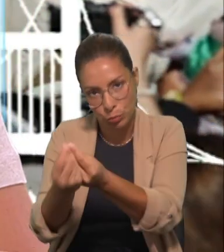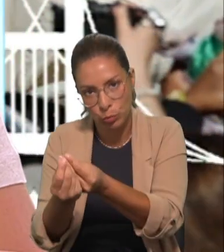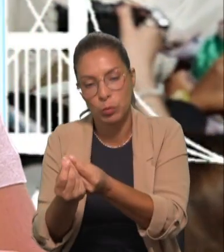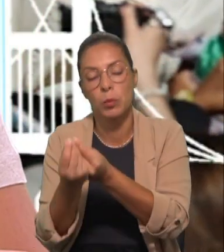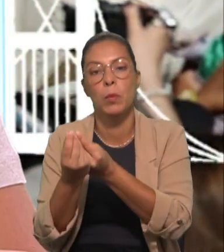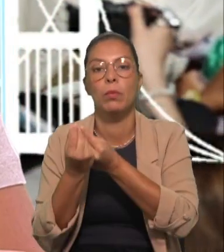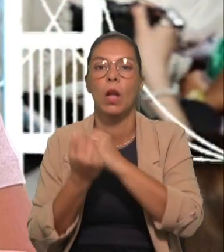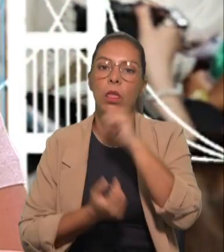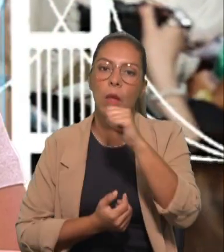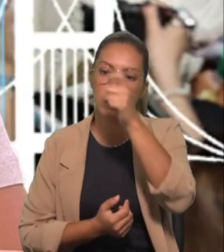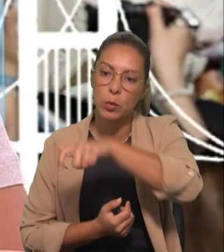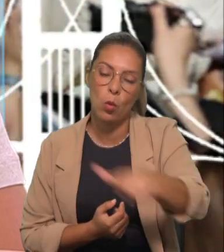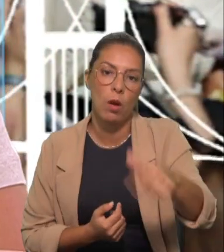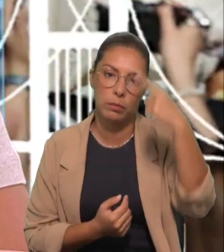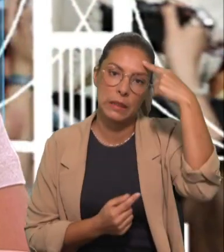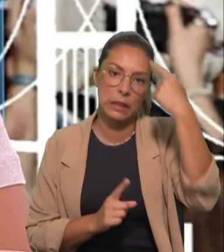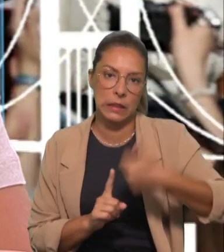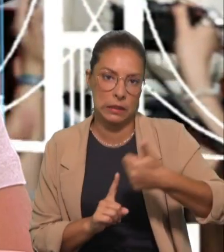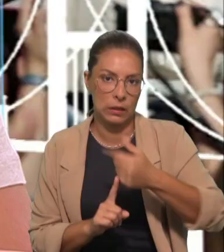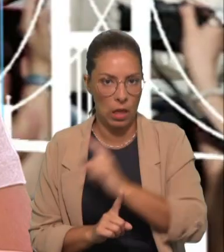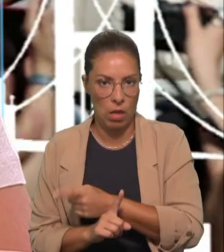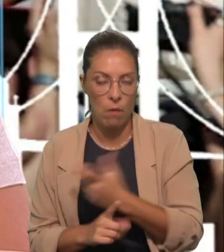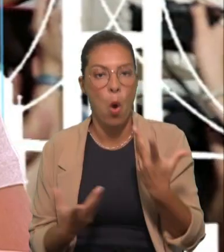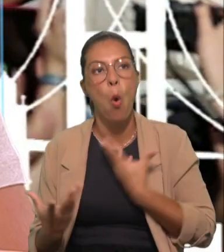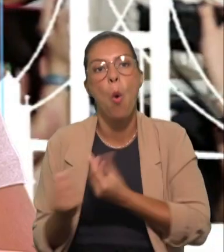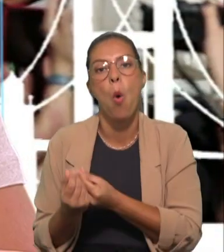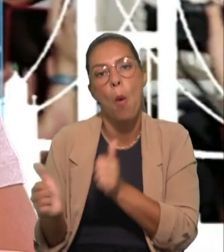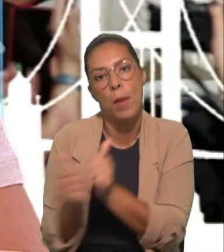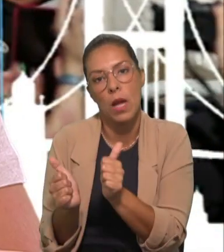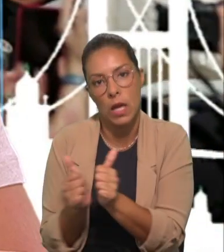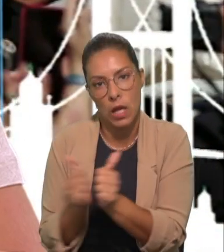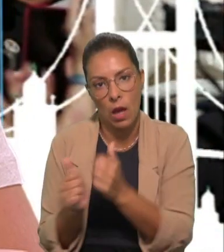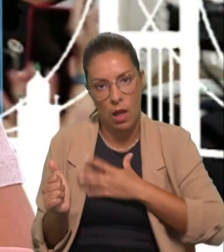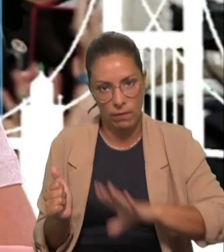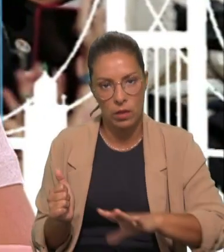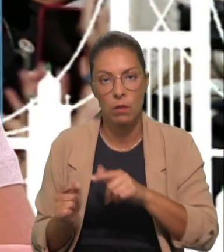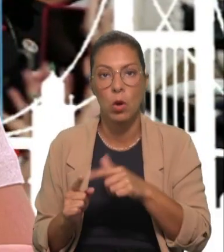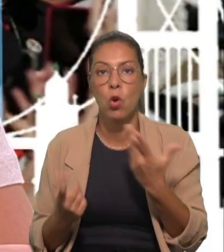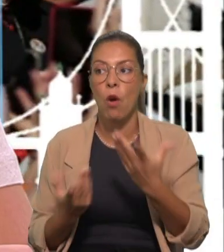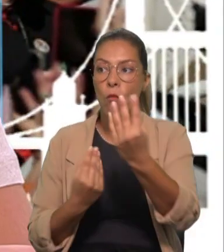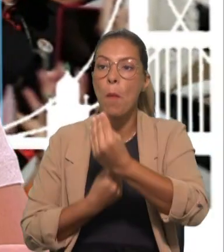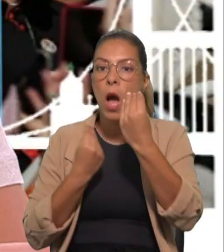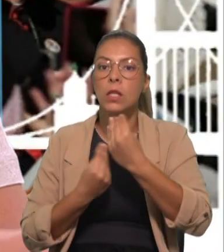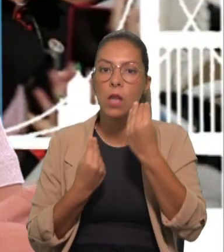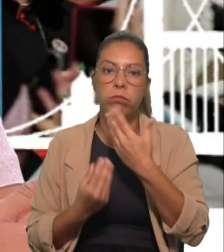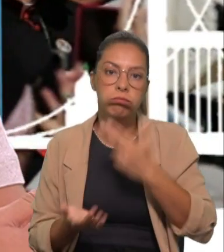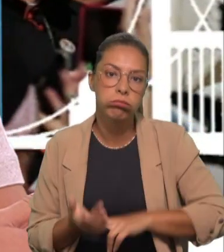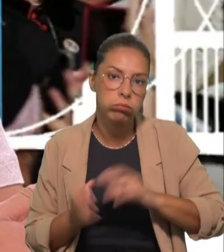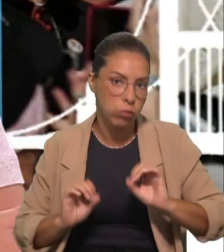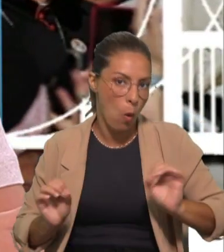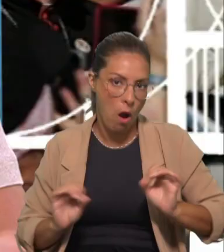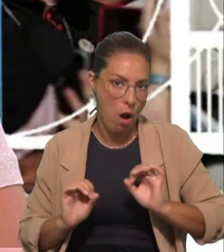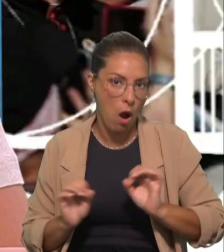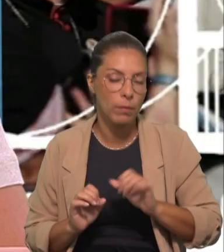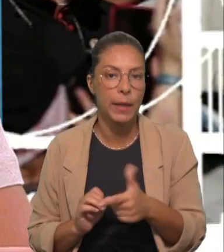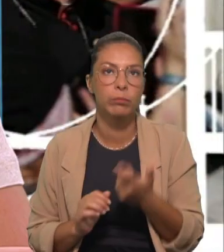que as pessoas também procuram. Companhia. Certo. E nós também não temos propriamente nenhuma formação para isto, mas é muito à volta do